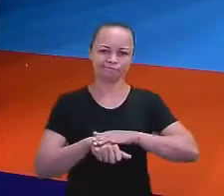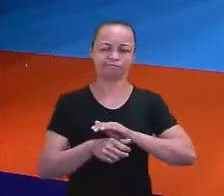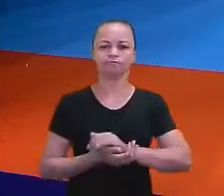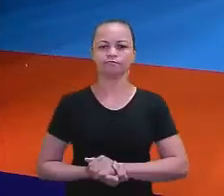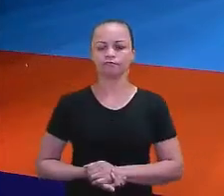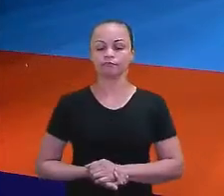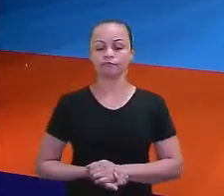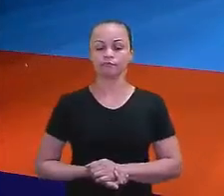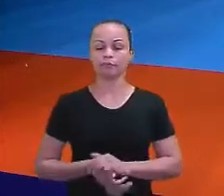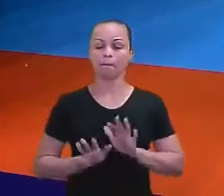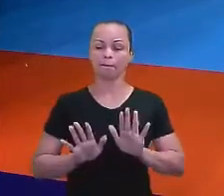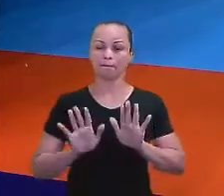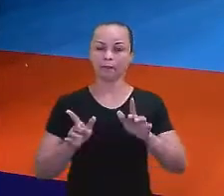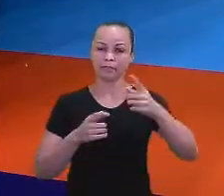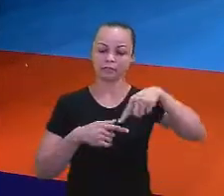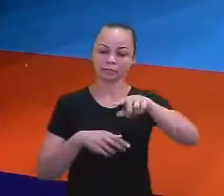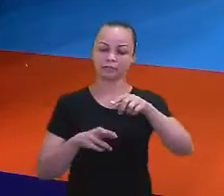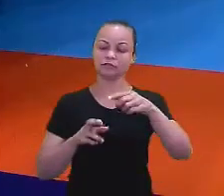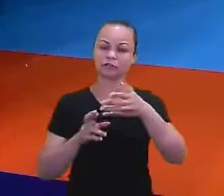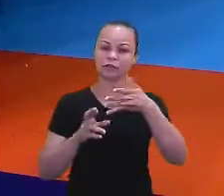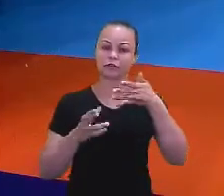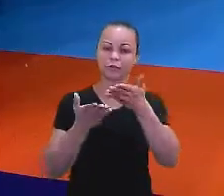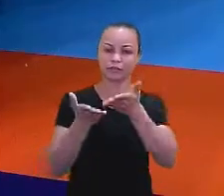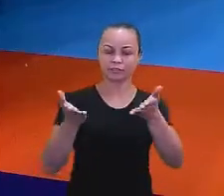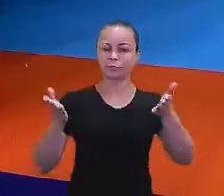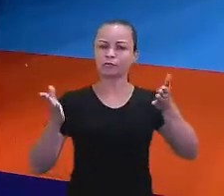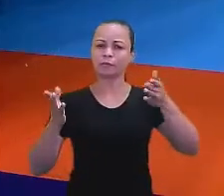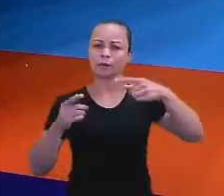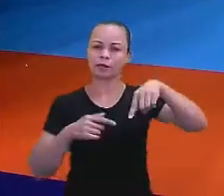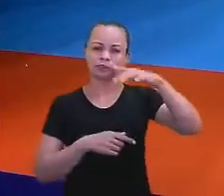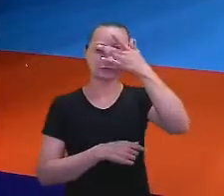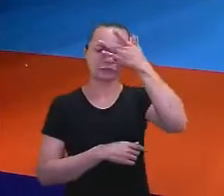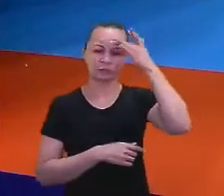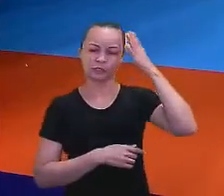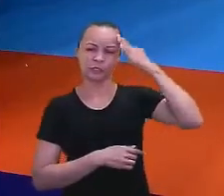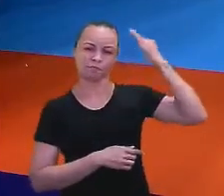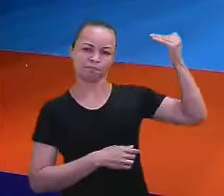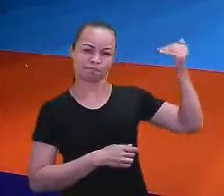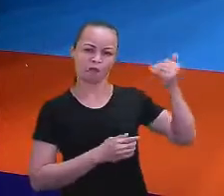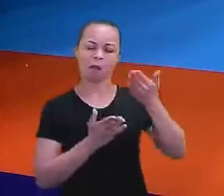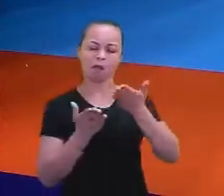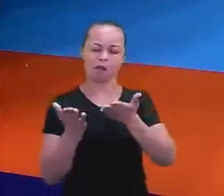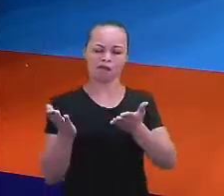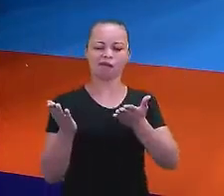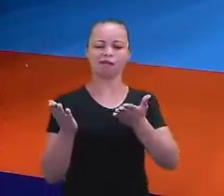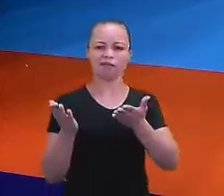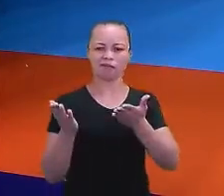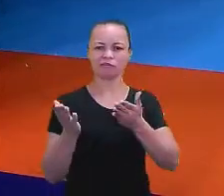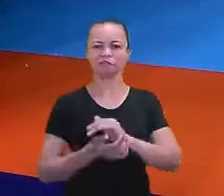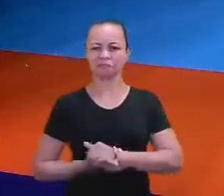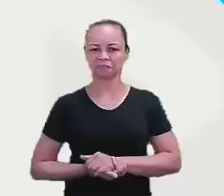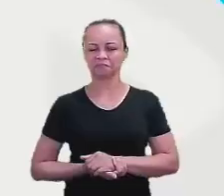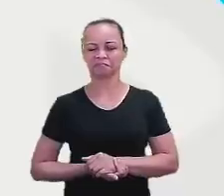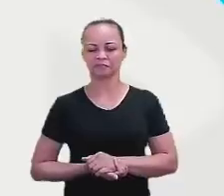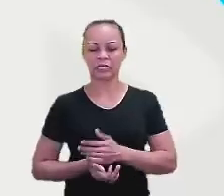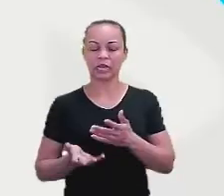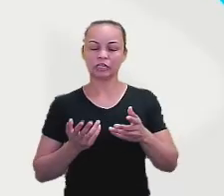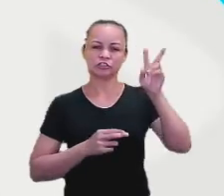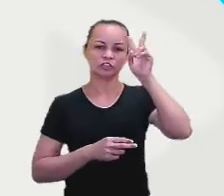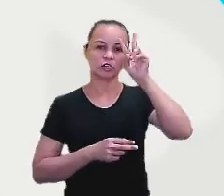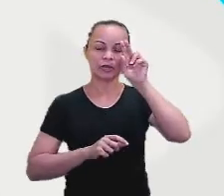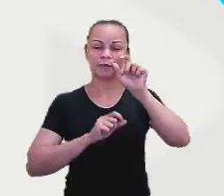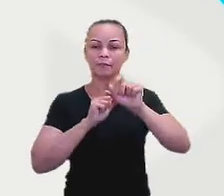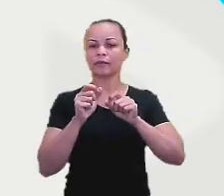podia também não deixar de falar dessa referência aqui, principalmente para os fãs de anime, né? Os fãs de mangá. Abre essa imagem aí, por favor. É só a gente lembrar também